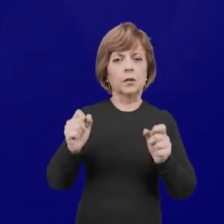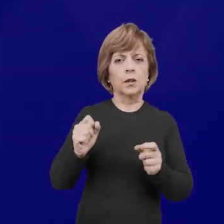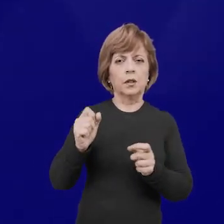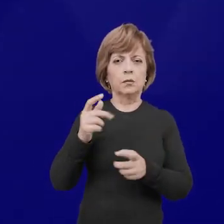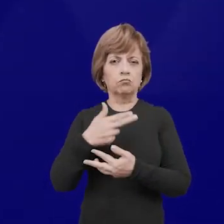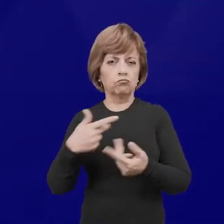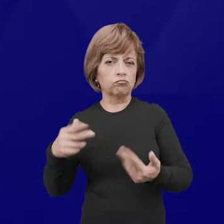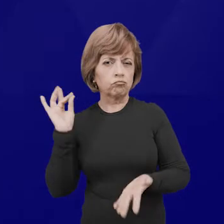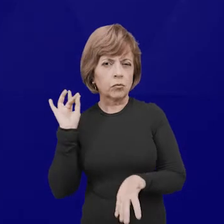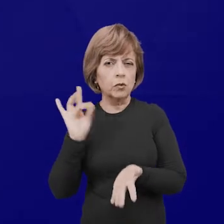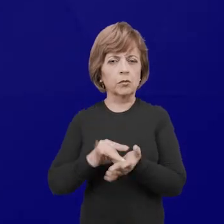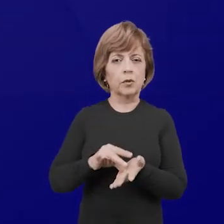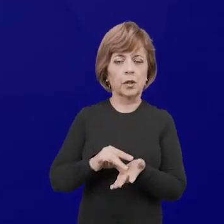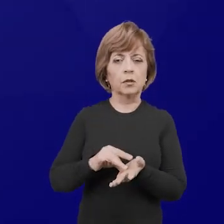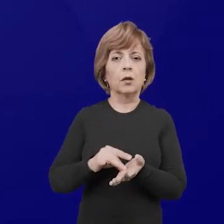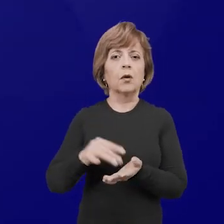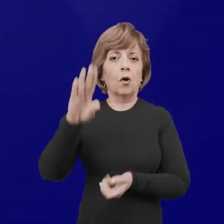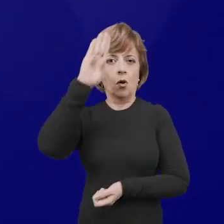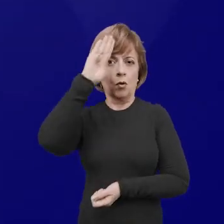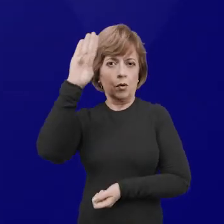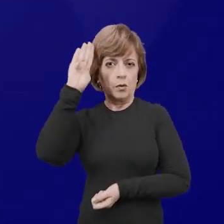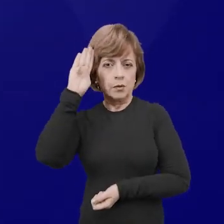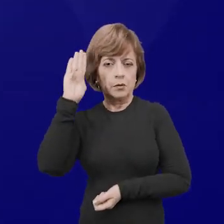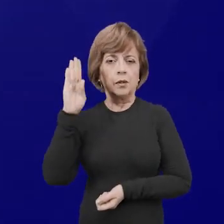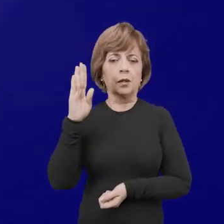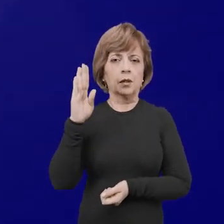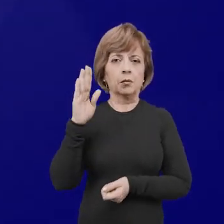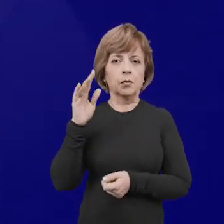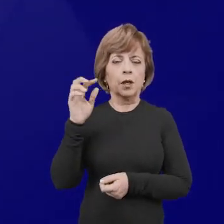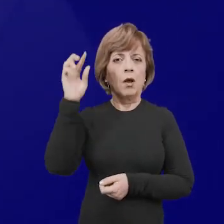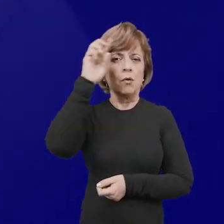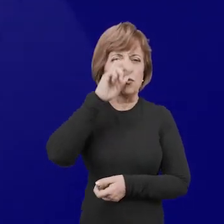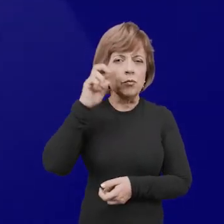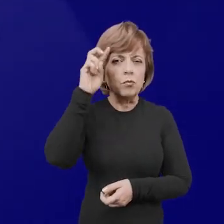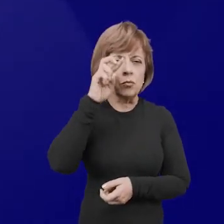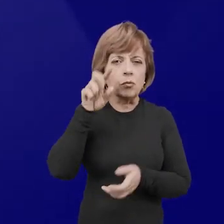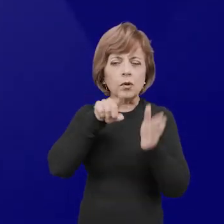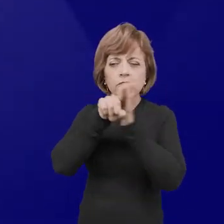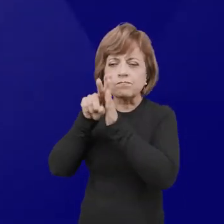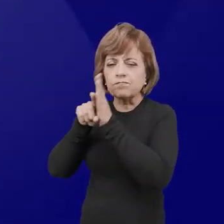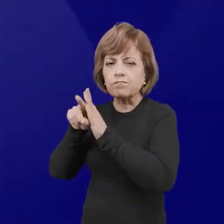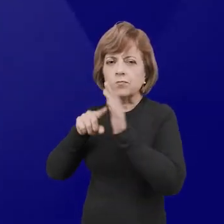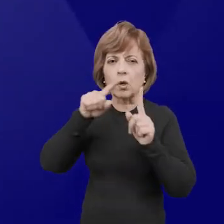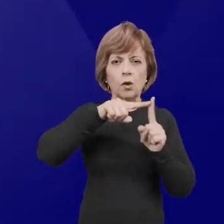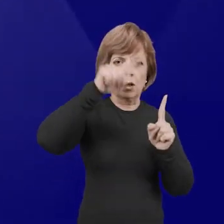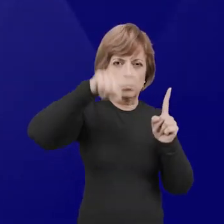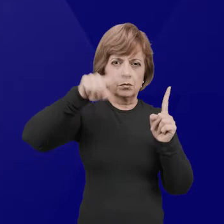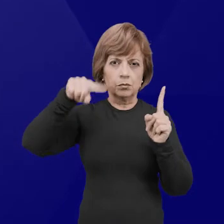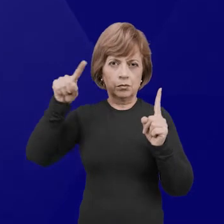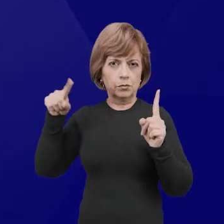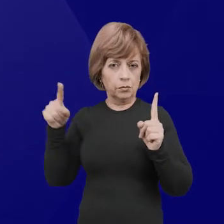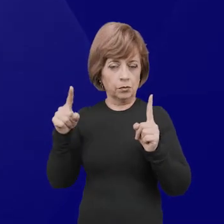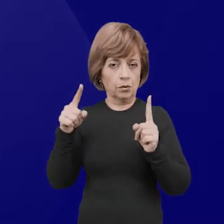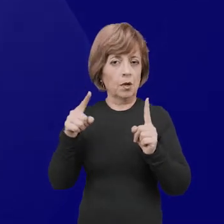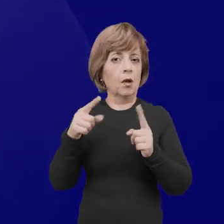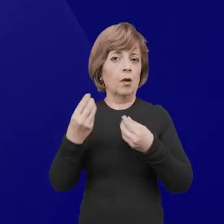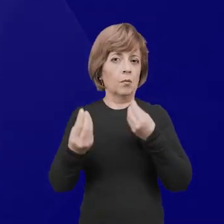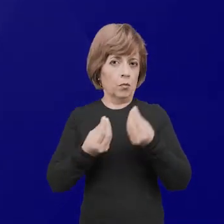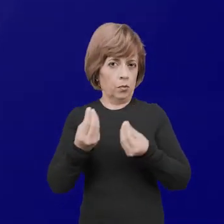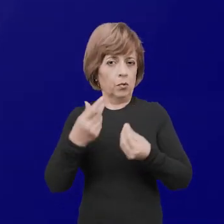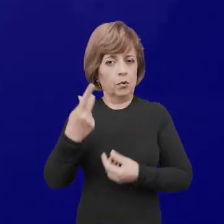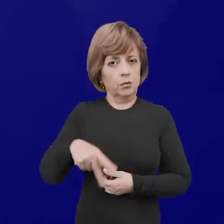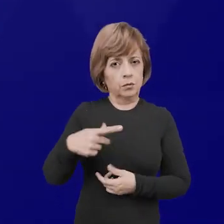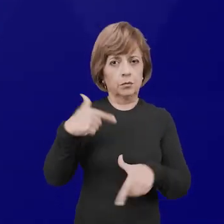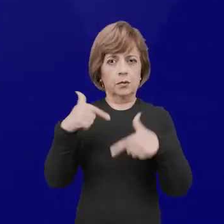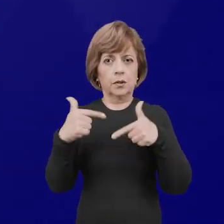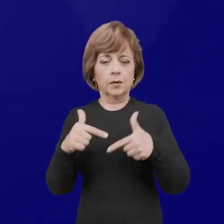conhecimento acadêmico, a gente monitora indicadores de resultado da instituição e a